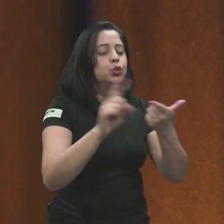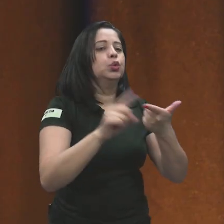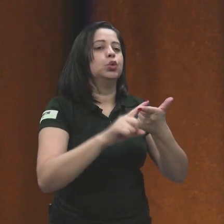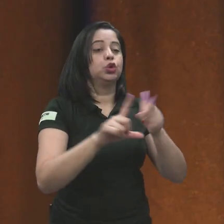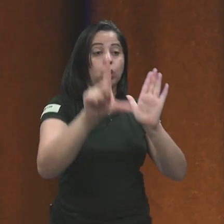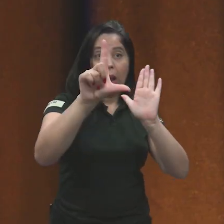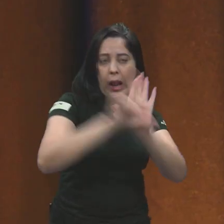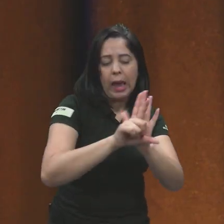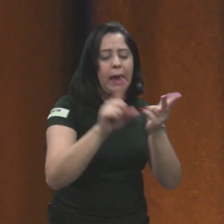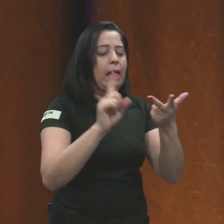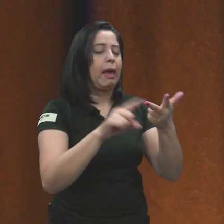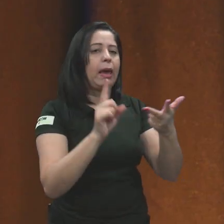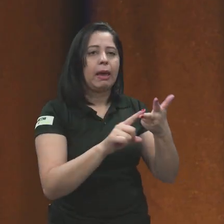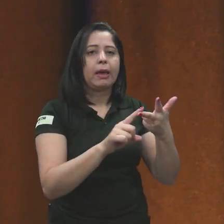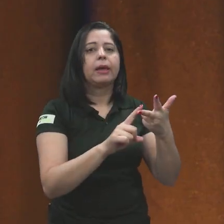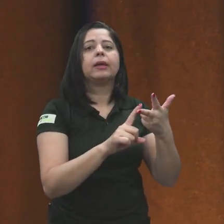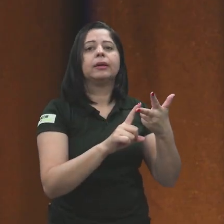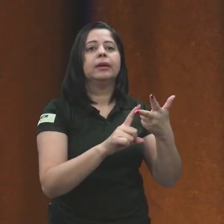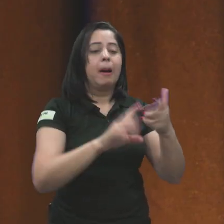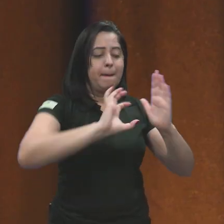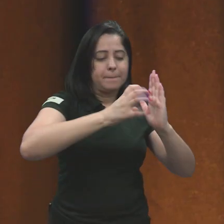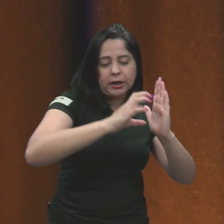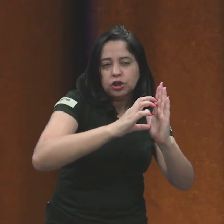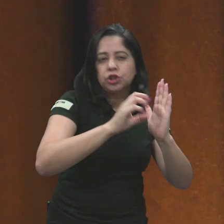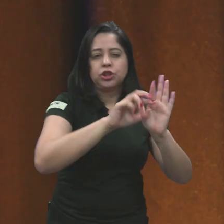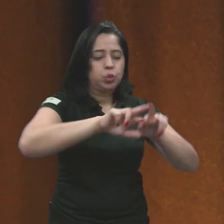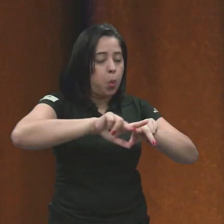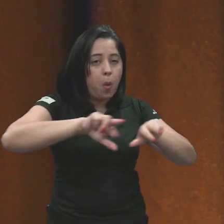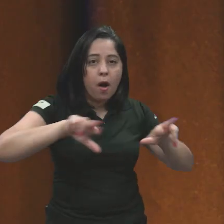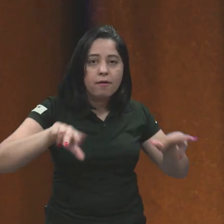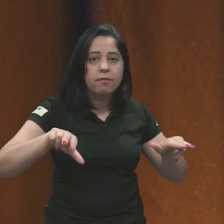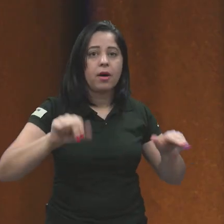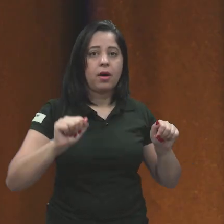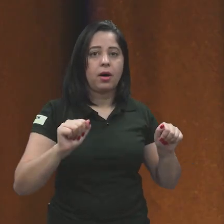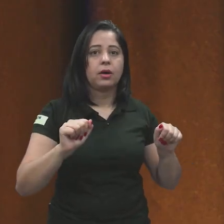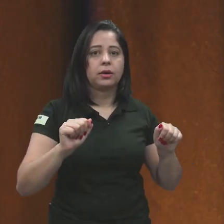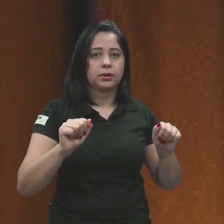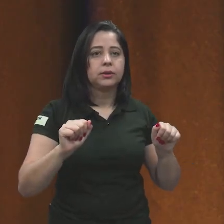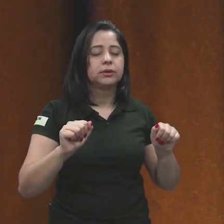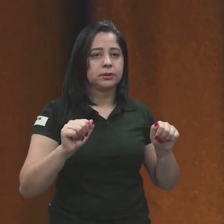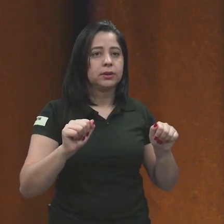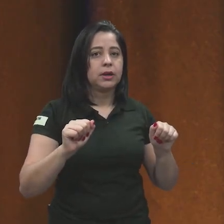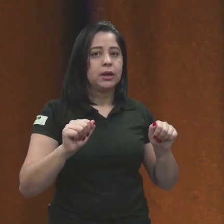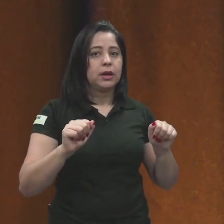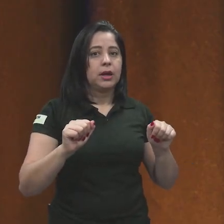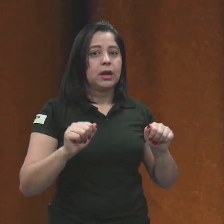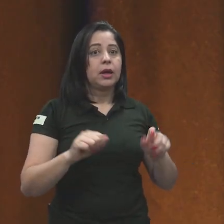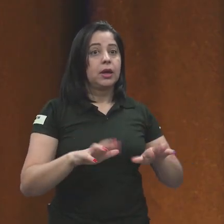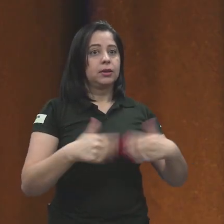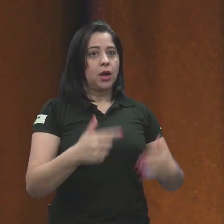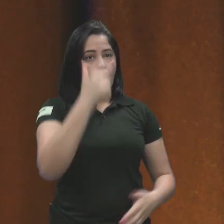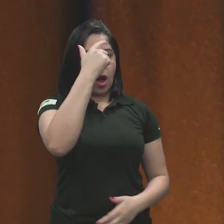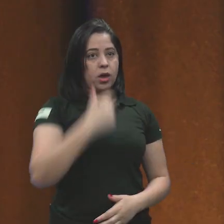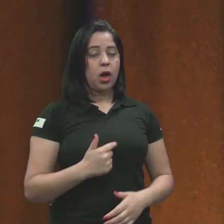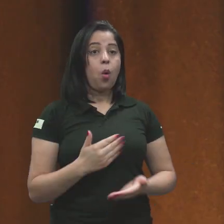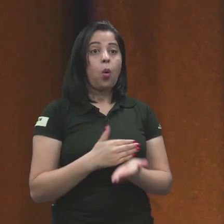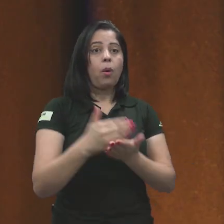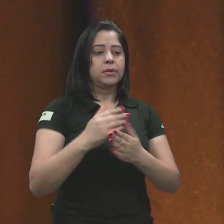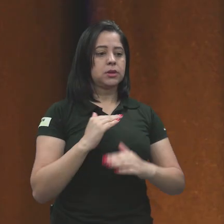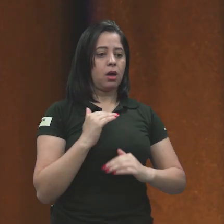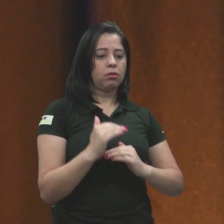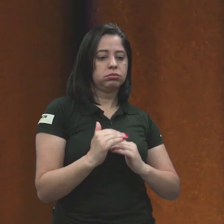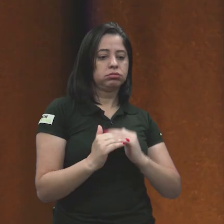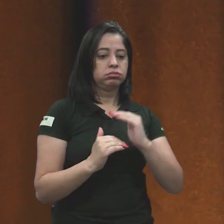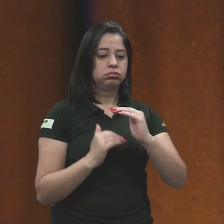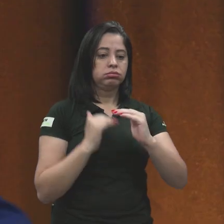entender lei orgânica, a entender composições partidárias, né? E isso foi fazendo, né, do Sena uma evolução de um